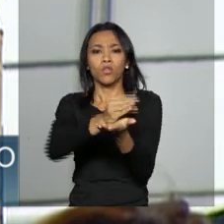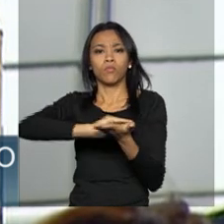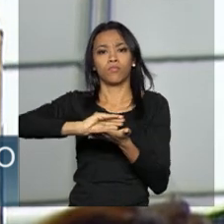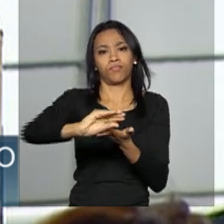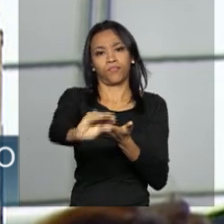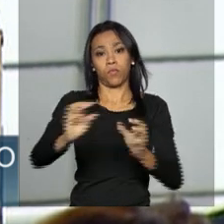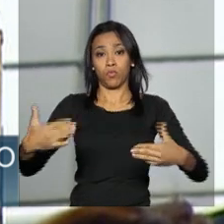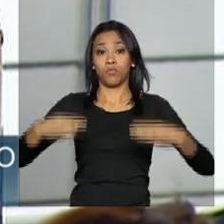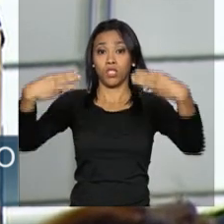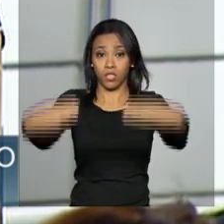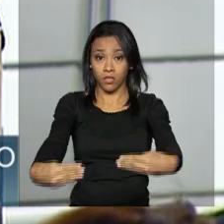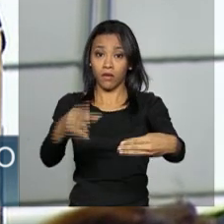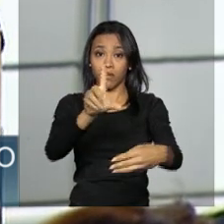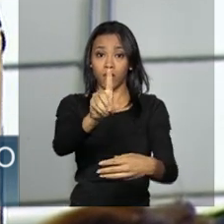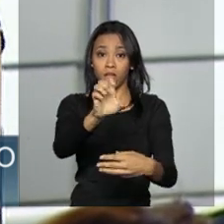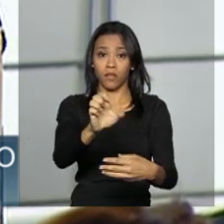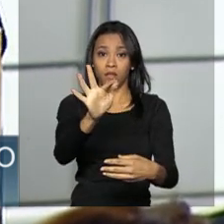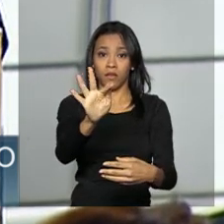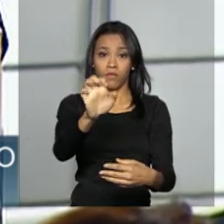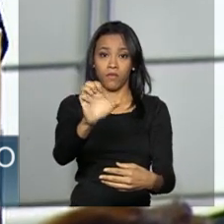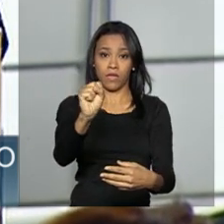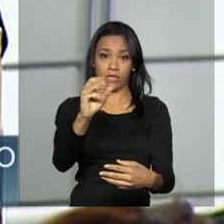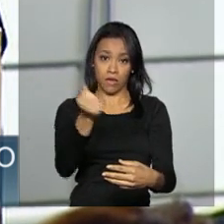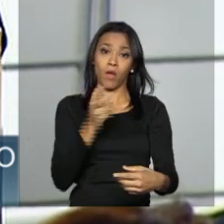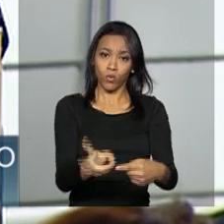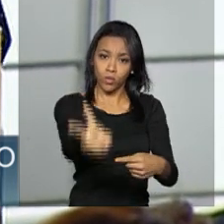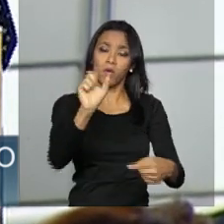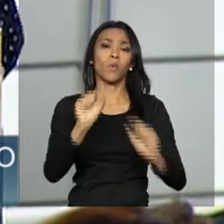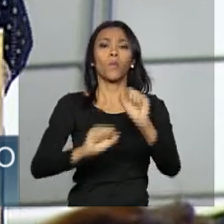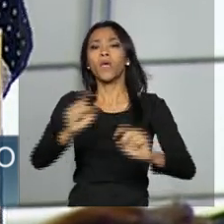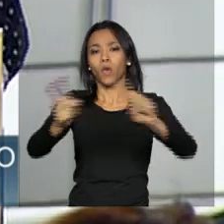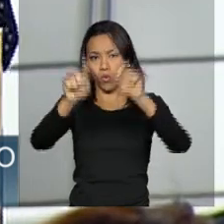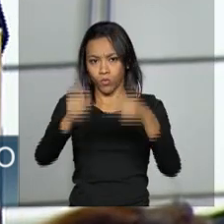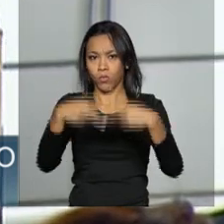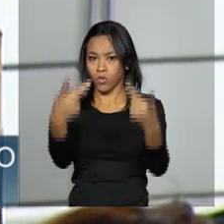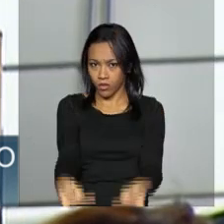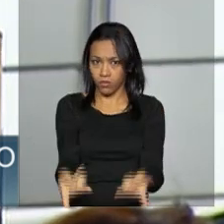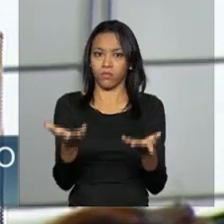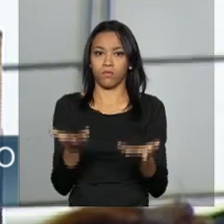da Defesa para garantir a continuidade desses projetos.